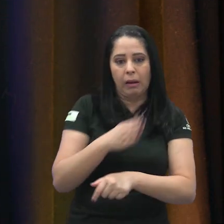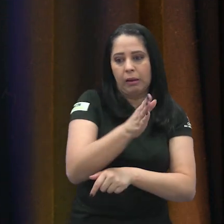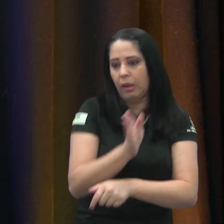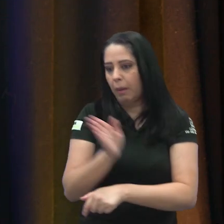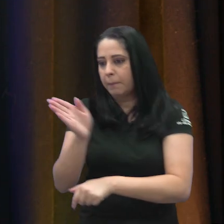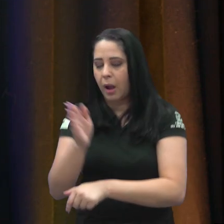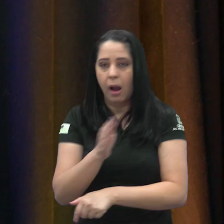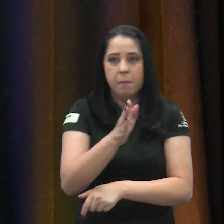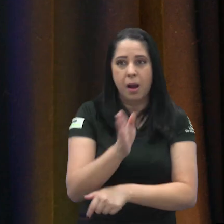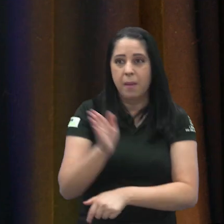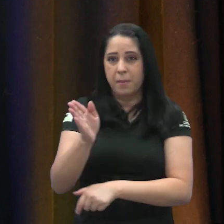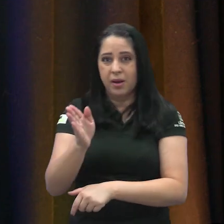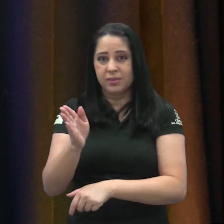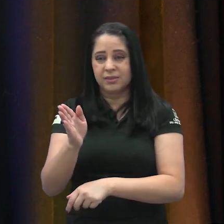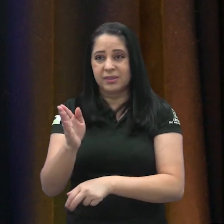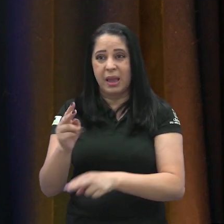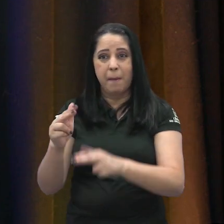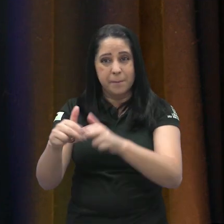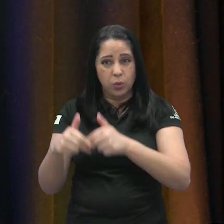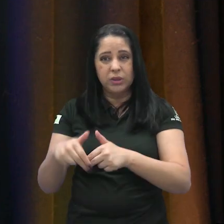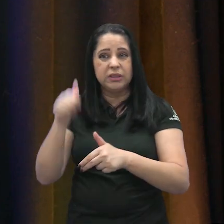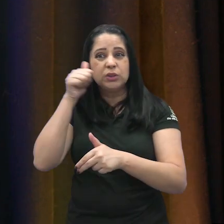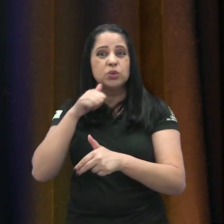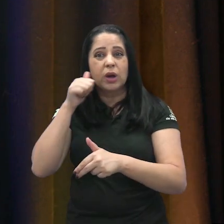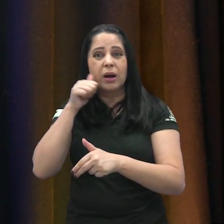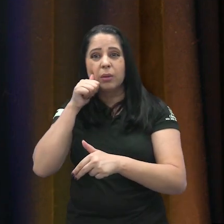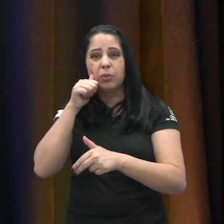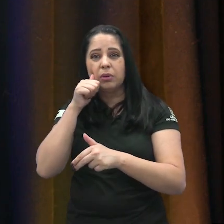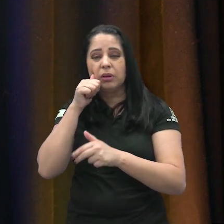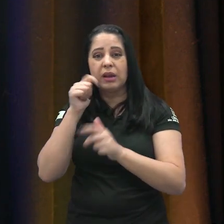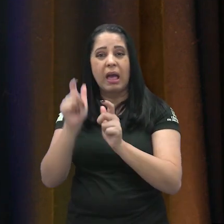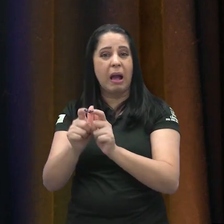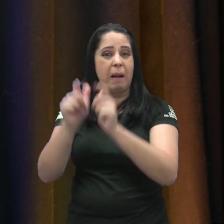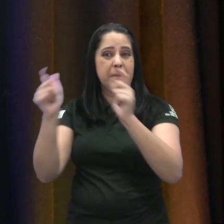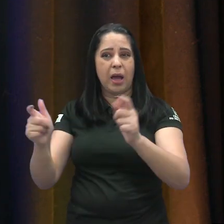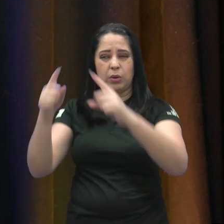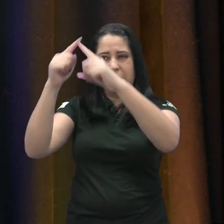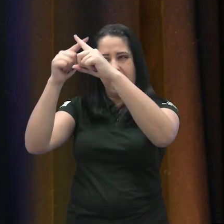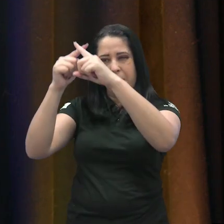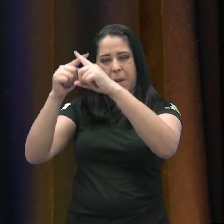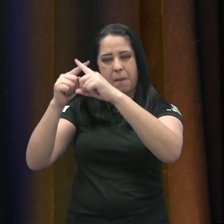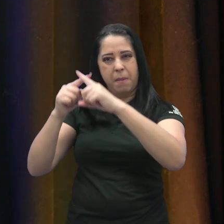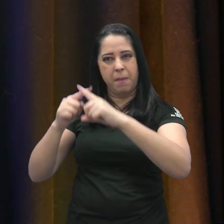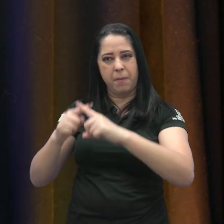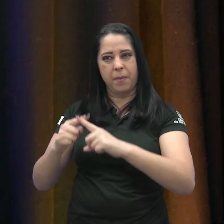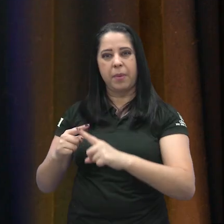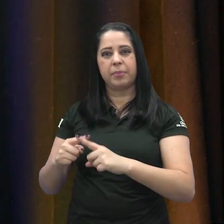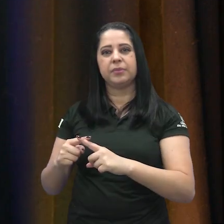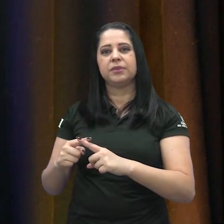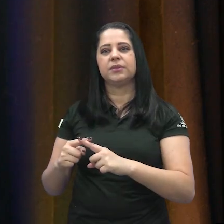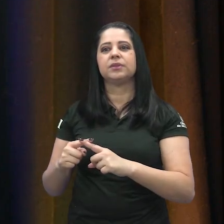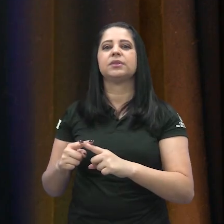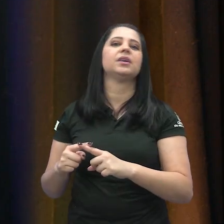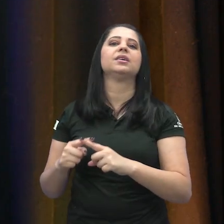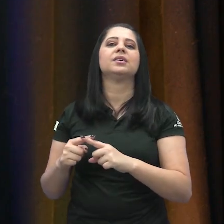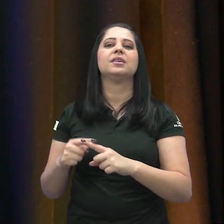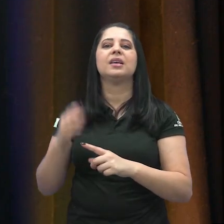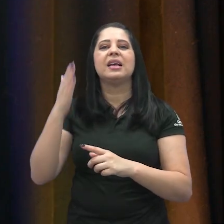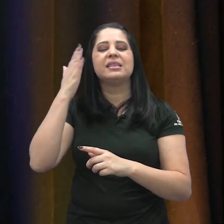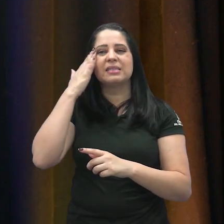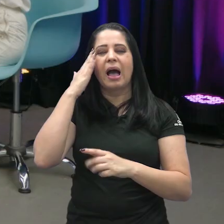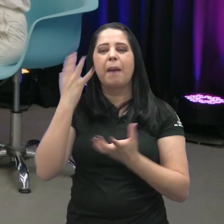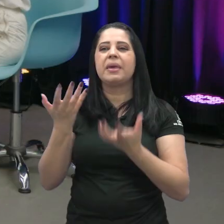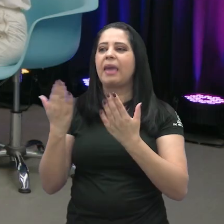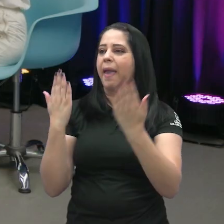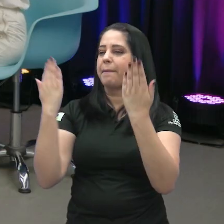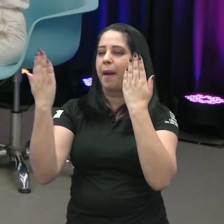tem contribuído para esse nível de competição tão grande, para elas estarem cada vez mais buscando algo pelo externo, e